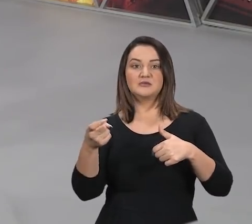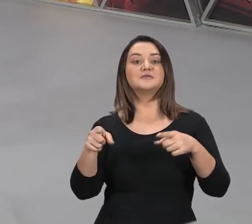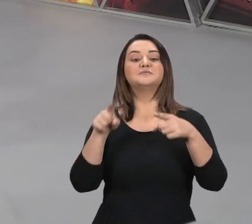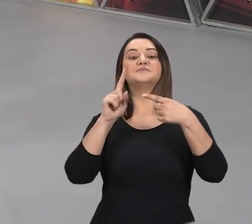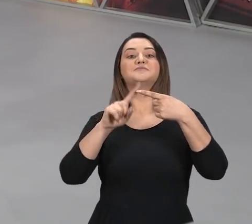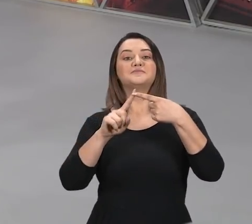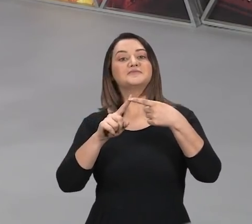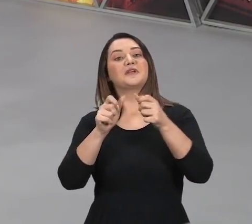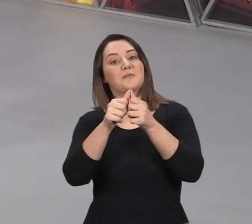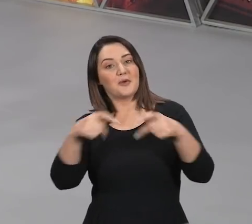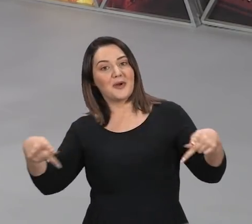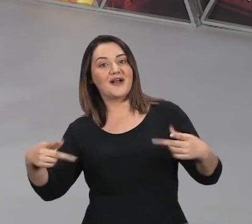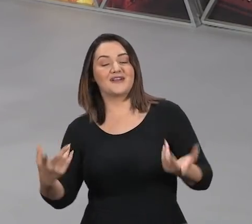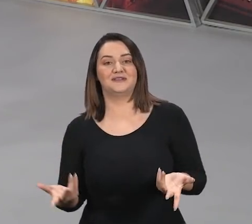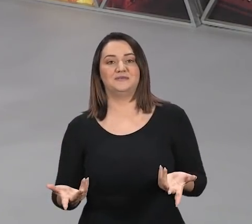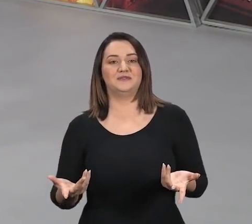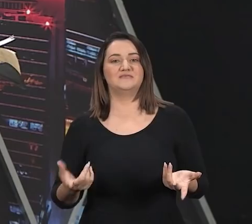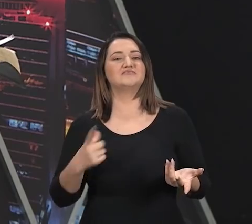palavra Apocalipse.